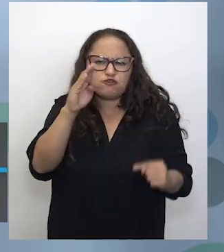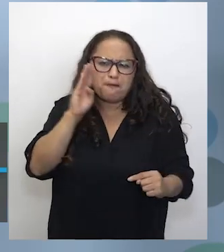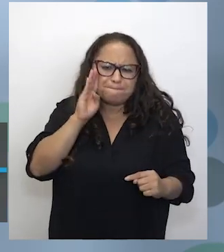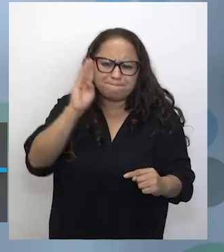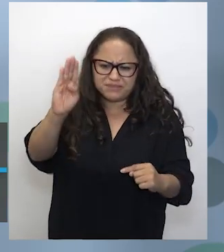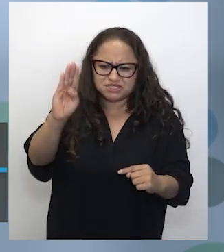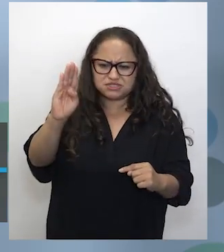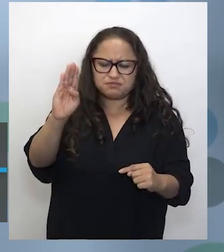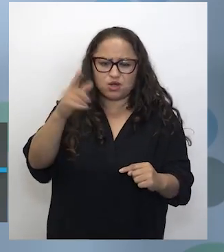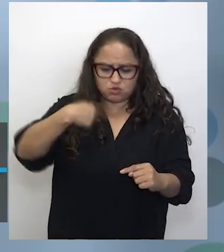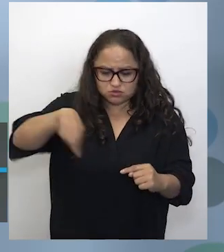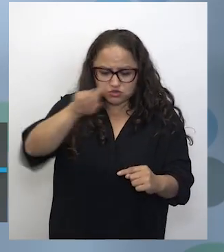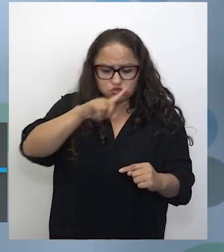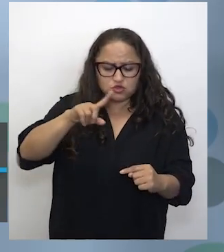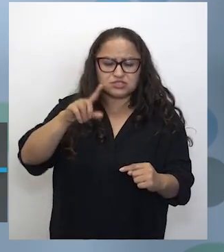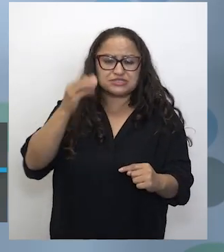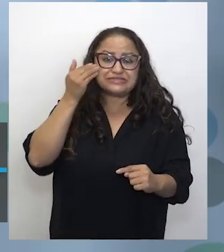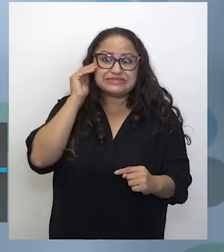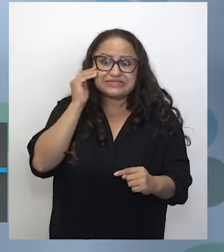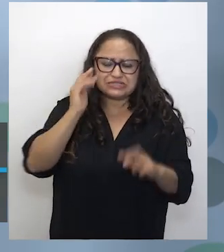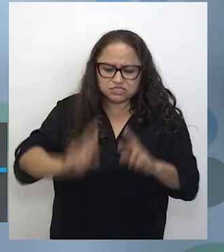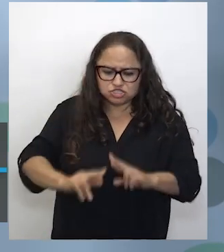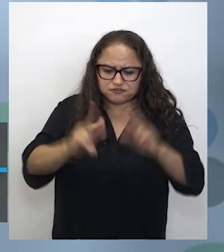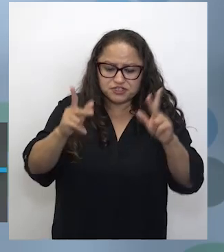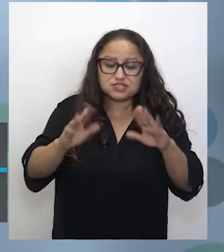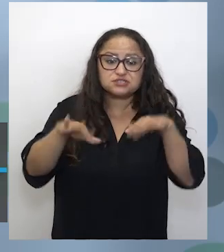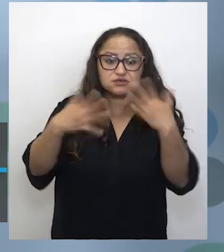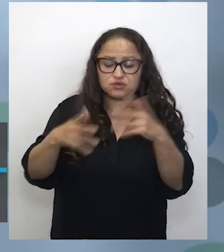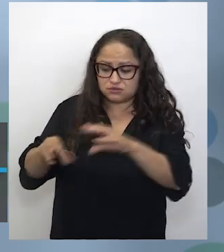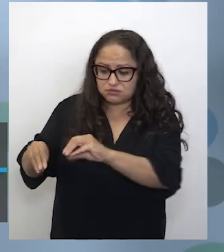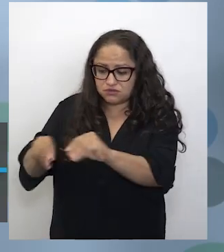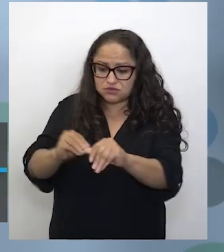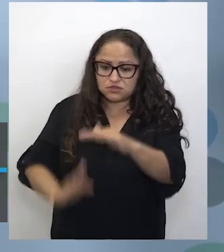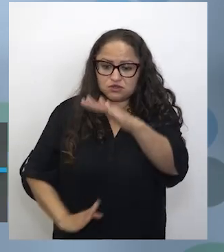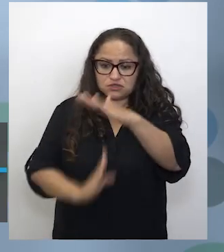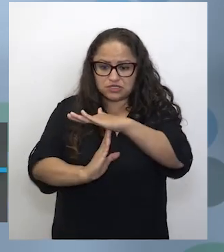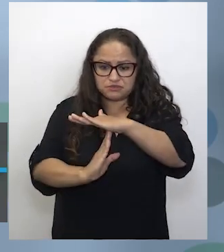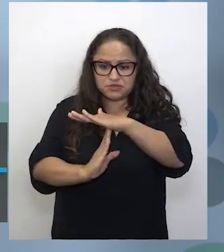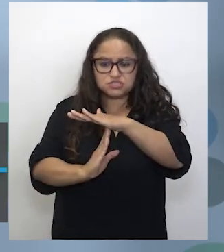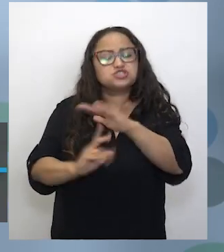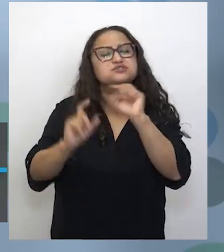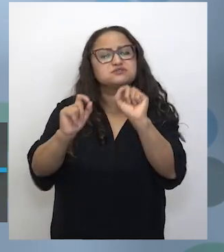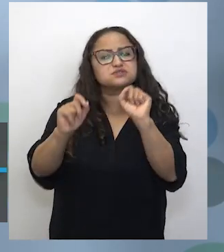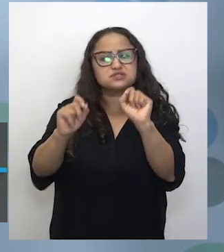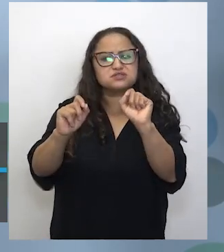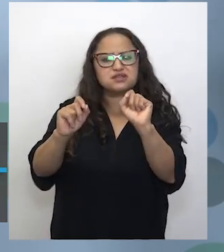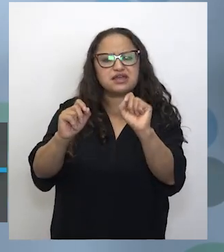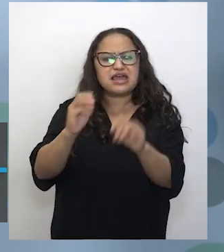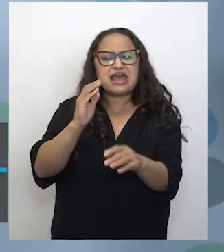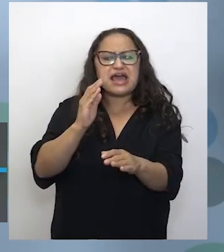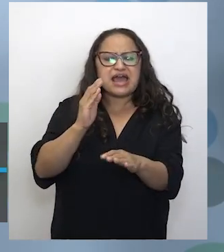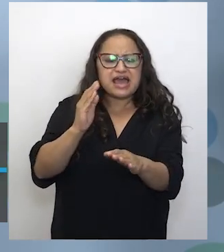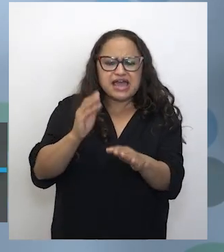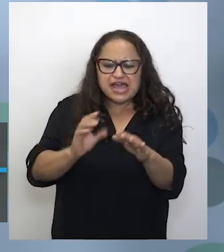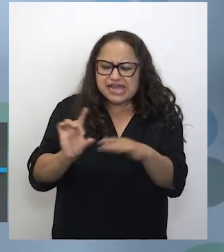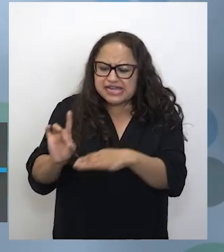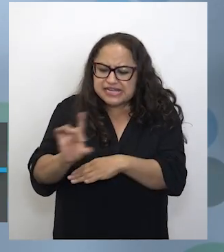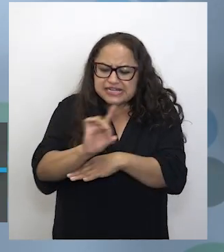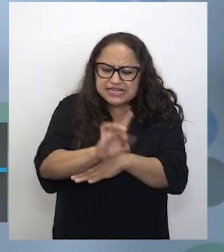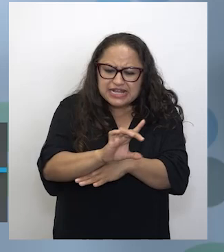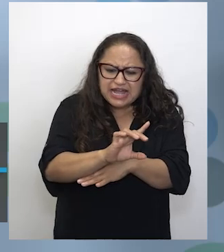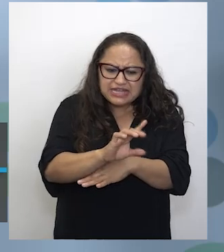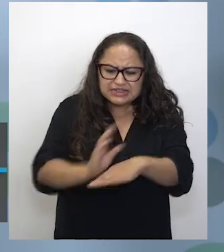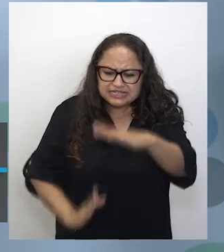as diferenças. E aí, quando falamos em território, em fronteiras, em limites, cada fronteira, cada limite